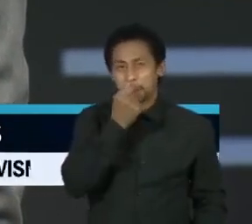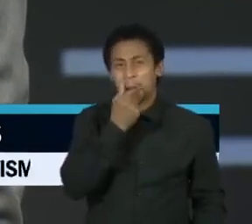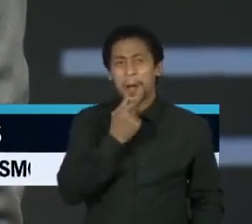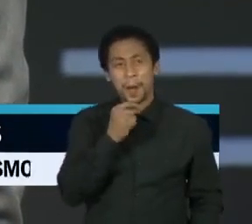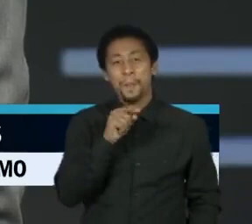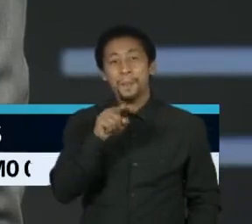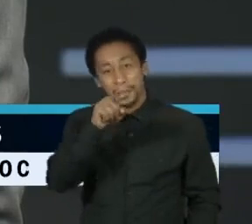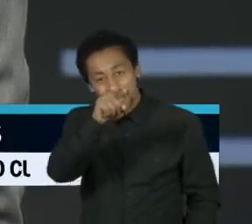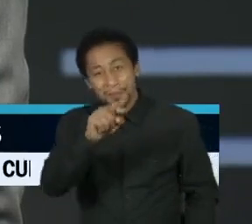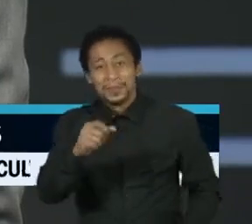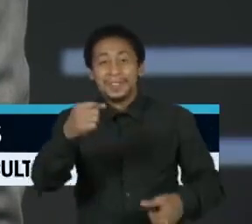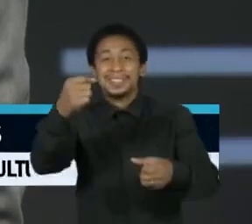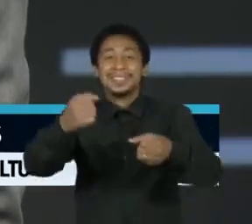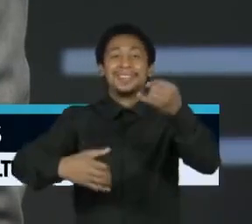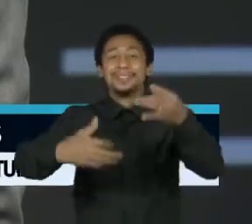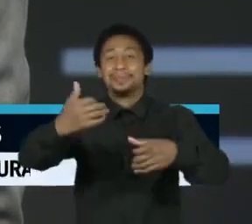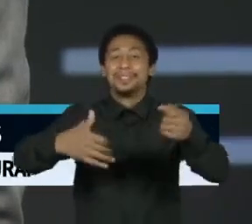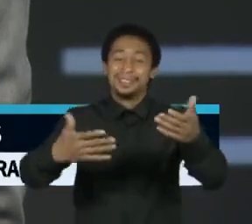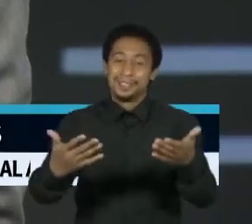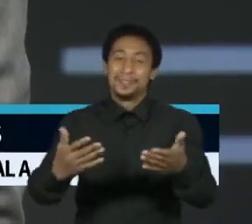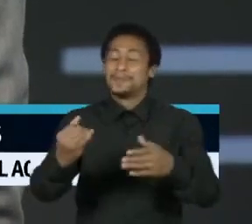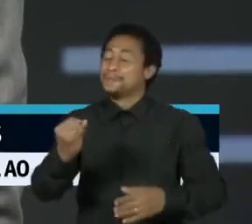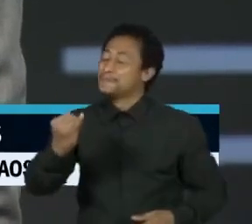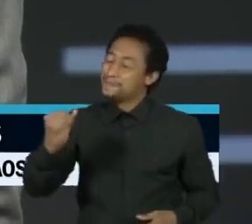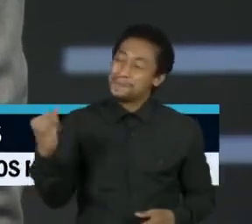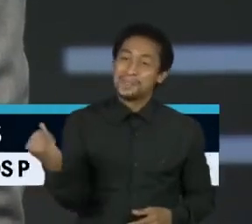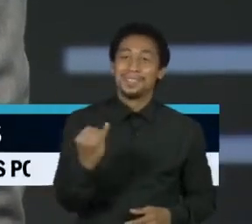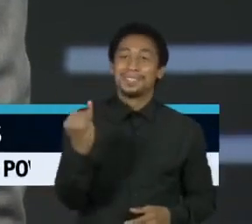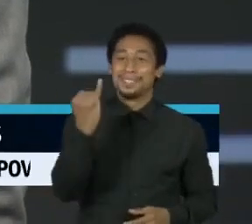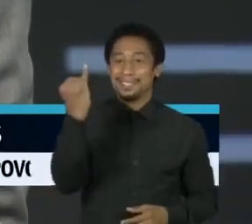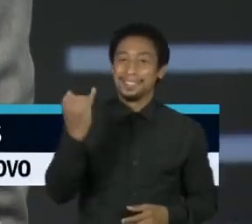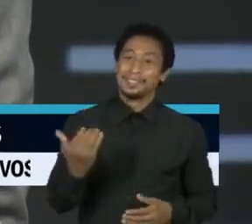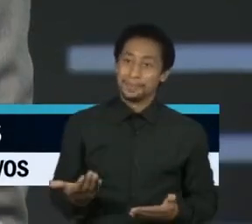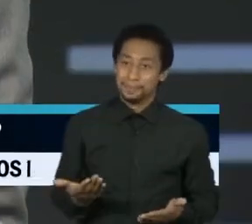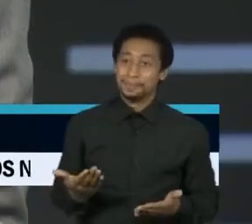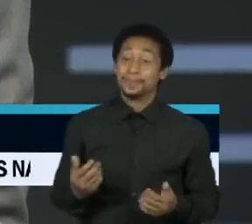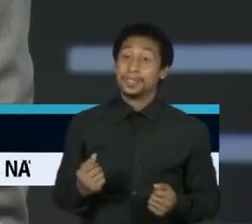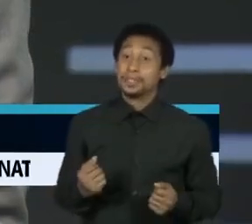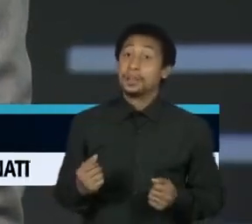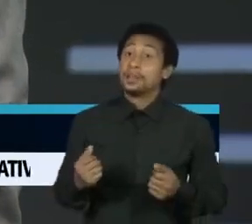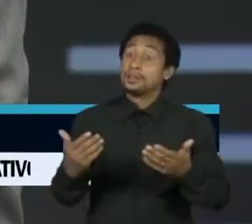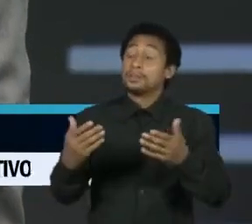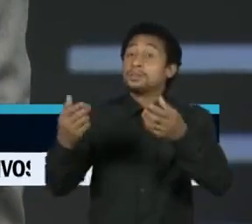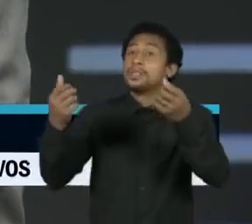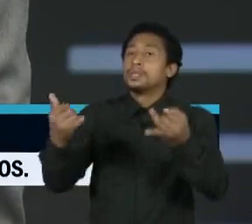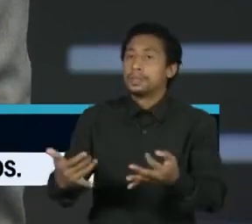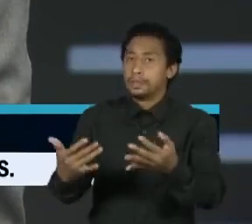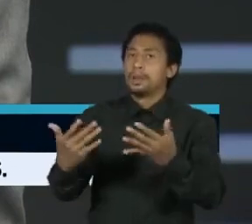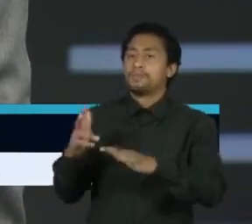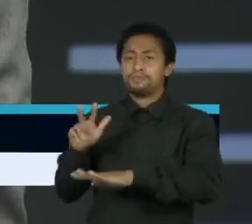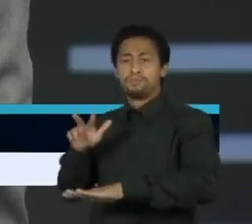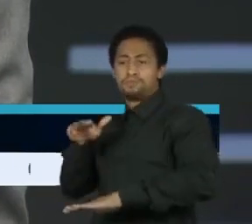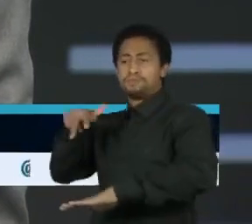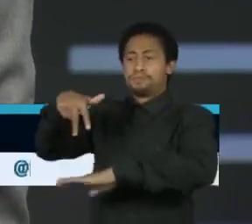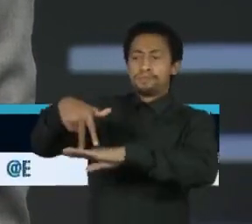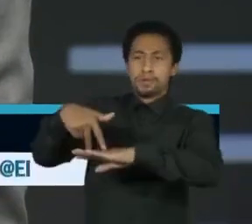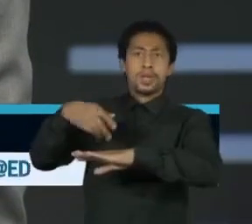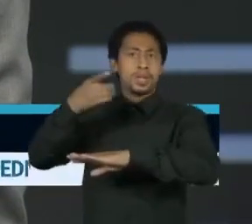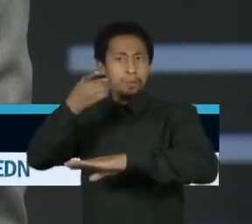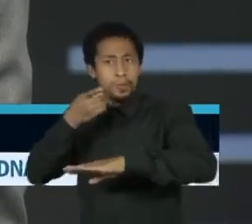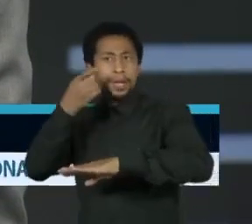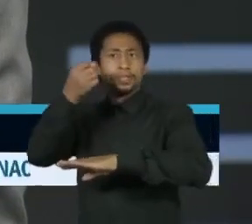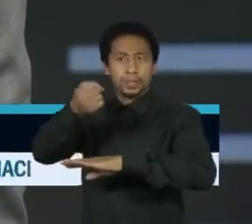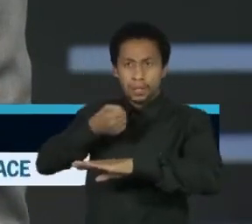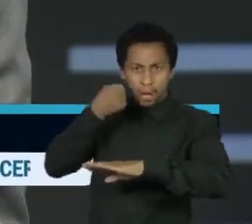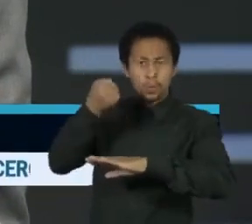acho que é muito importante que, assim, tanto esse protagonismo quanto a própria tendência do Executivo querer